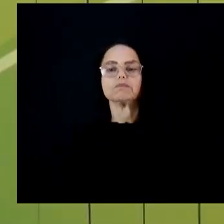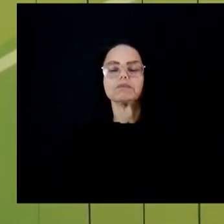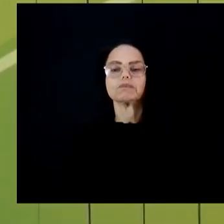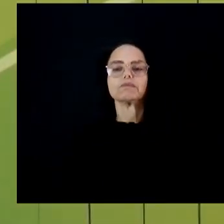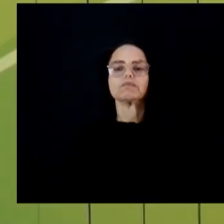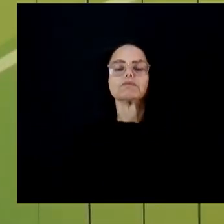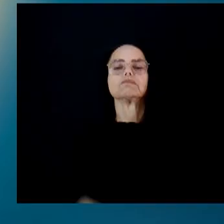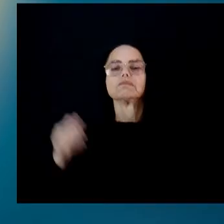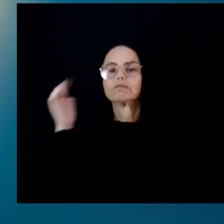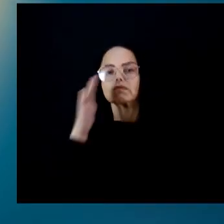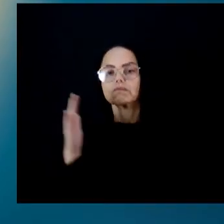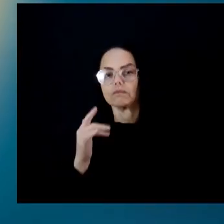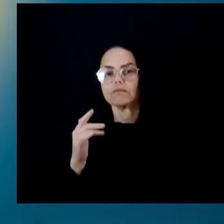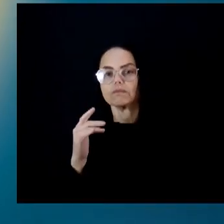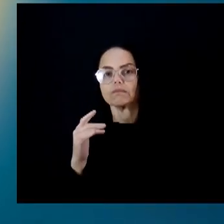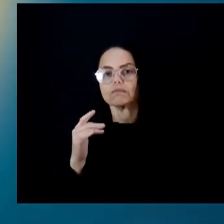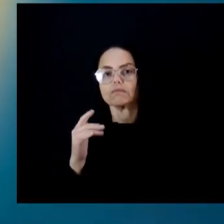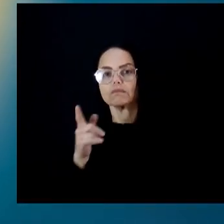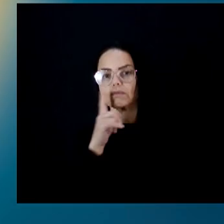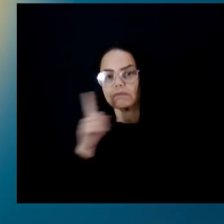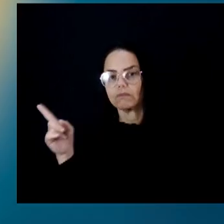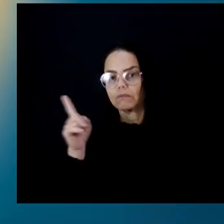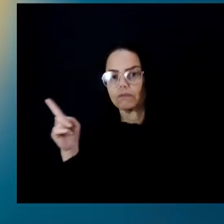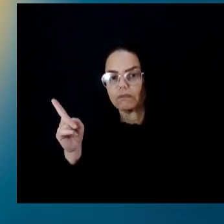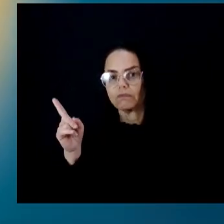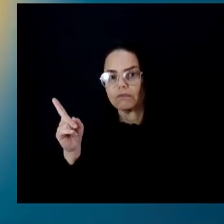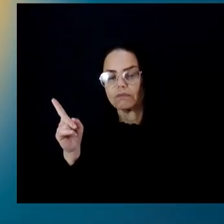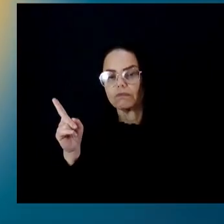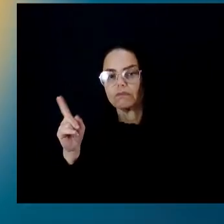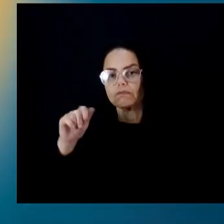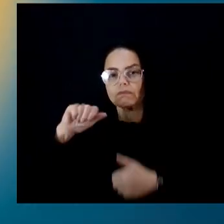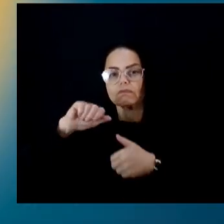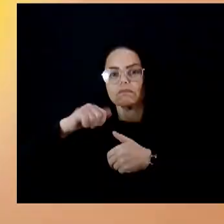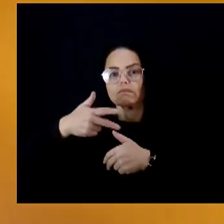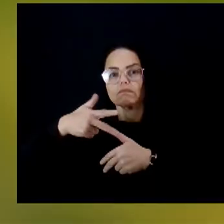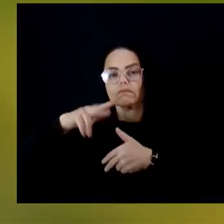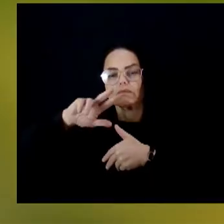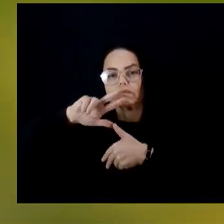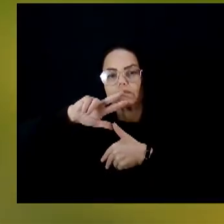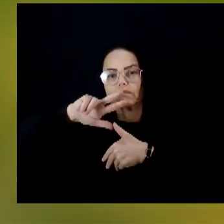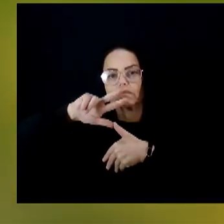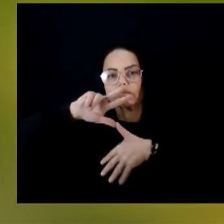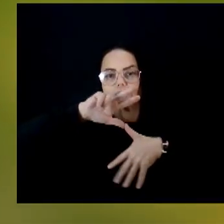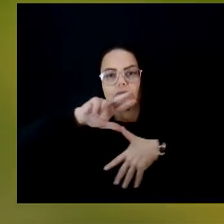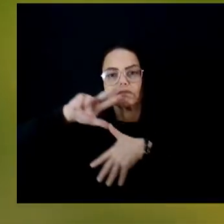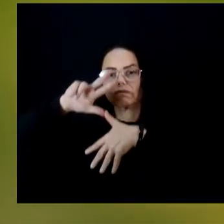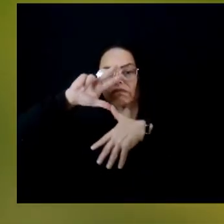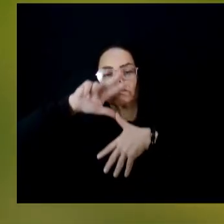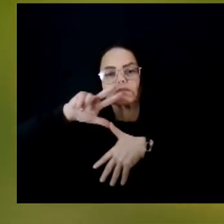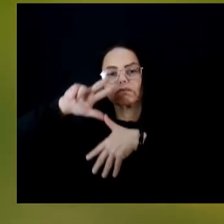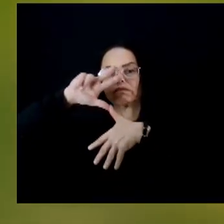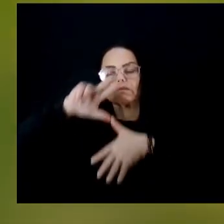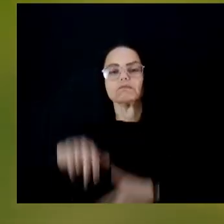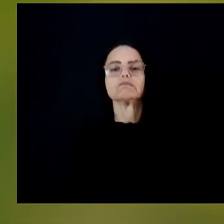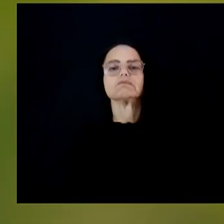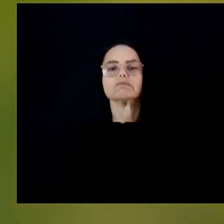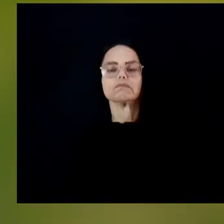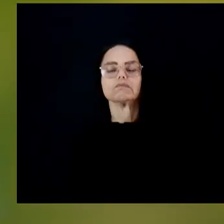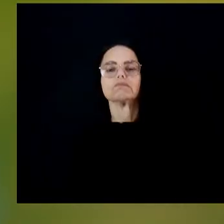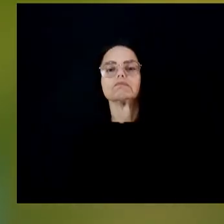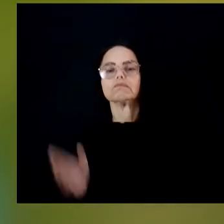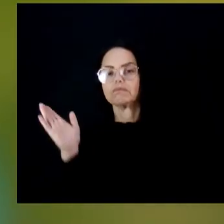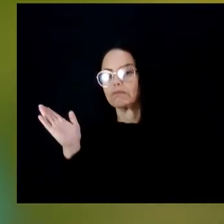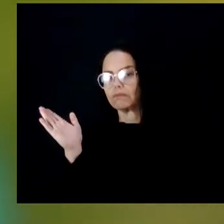no meio de uma placa, na placa sul-americana, é isso? Exato. Distante das bordas das placas